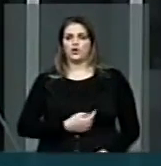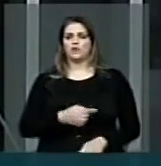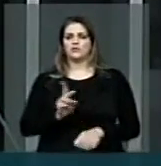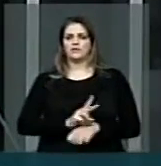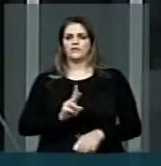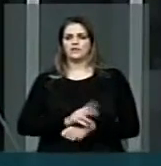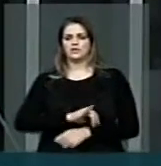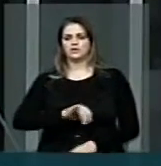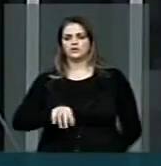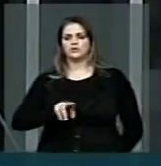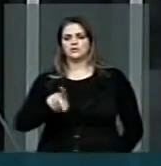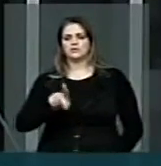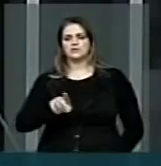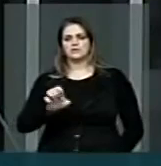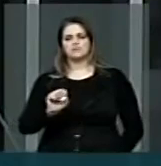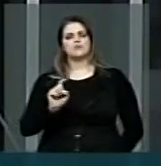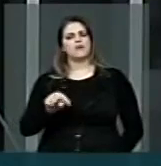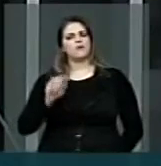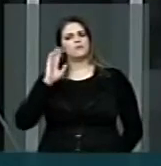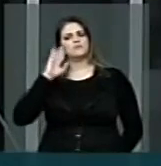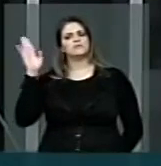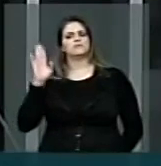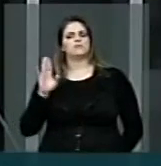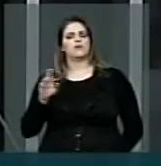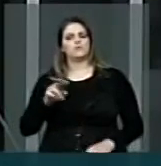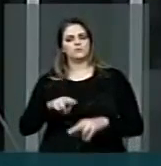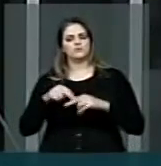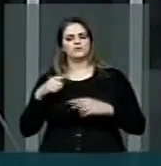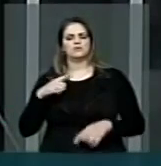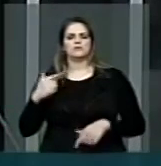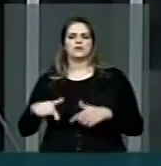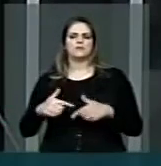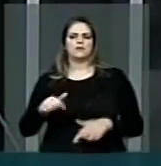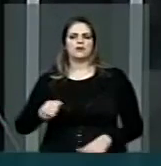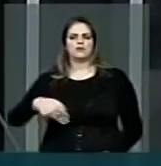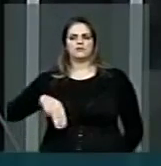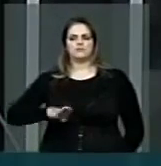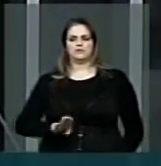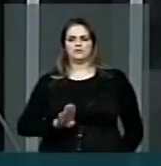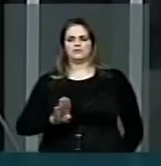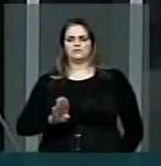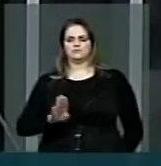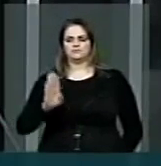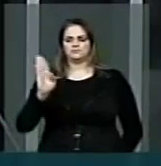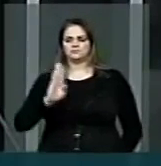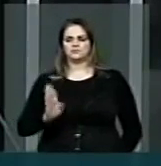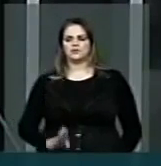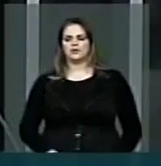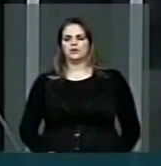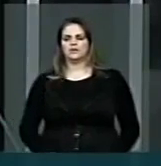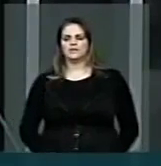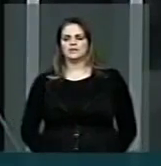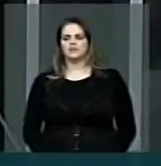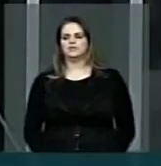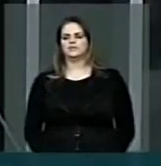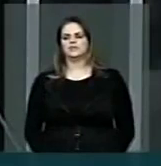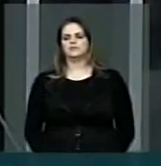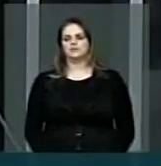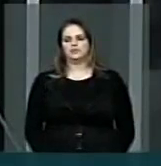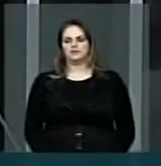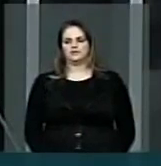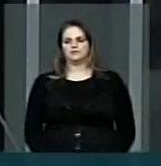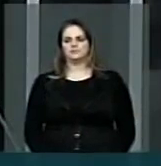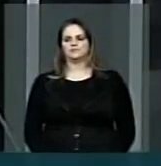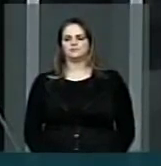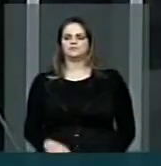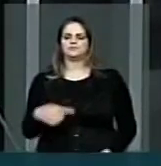foi sempre a ideia maior a impulsionar as atividades da Associação dos Magistrados Brasileiros, que ora